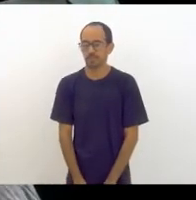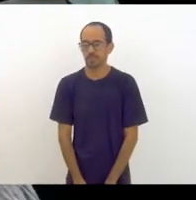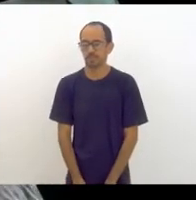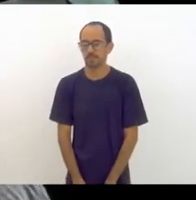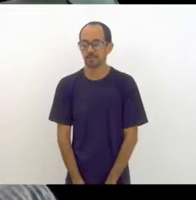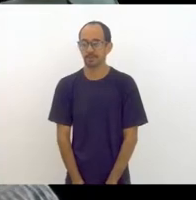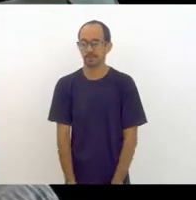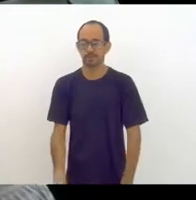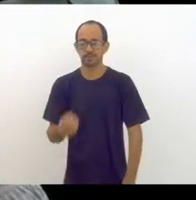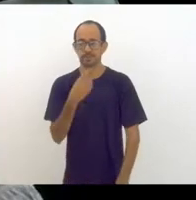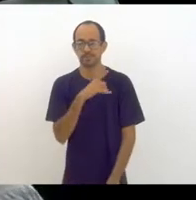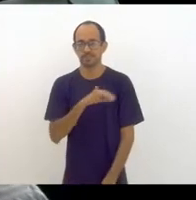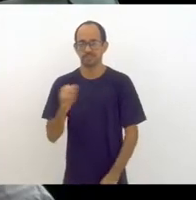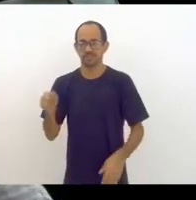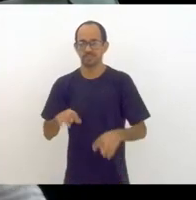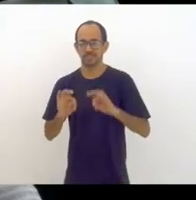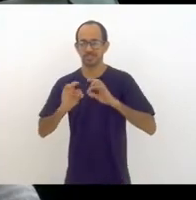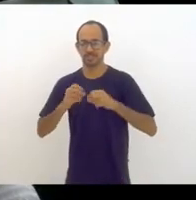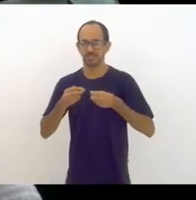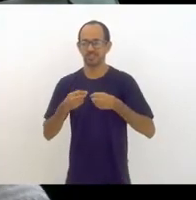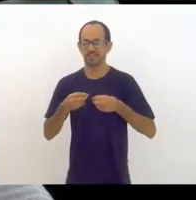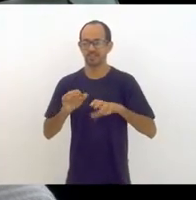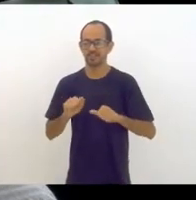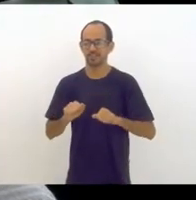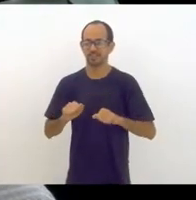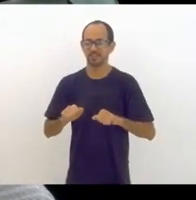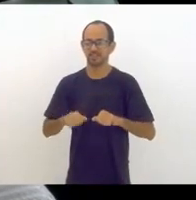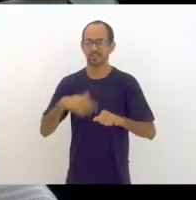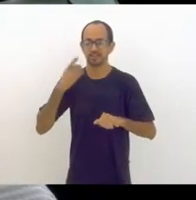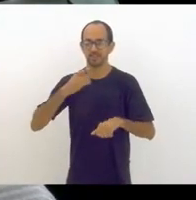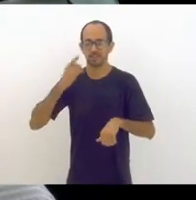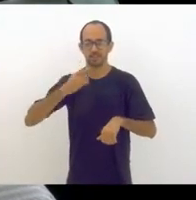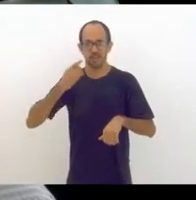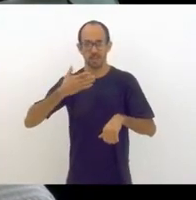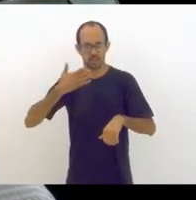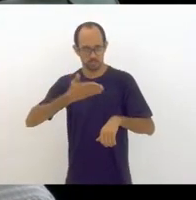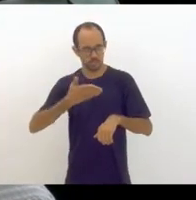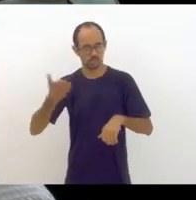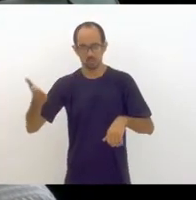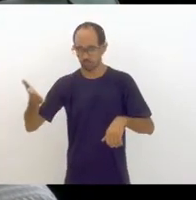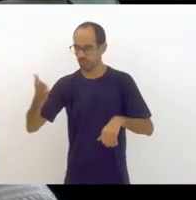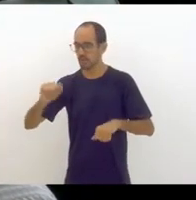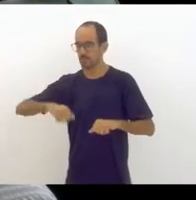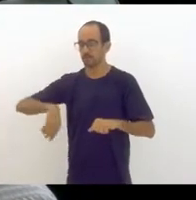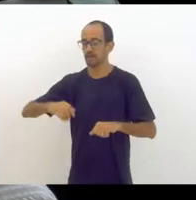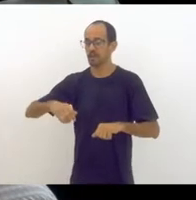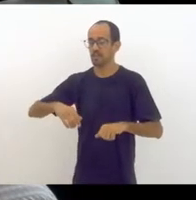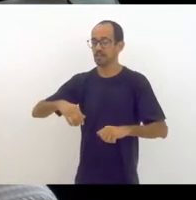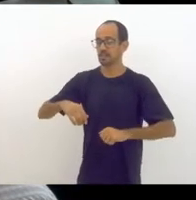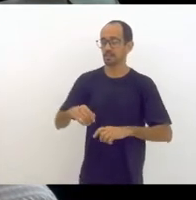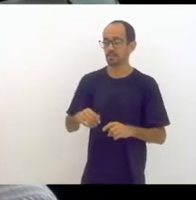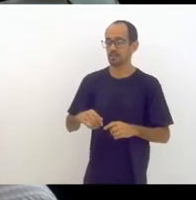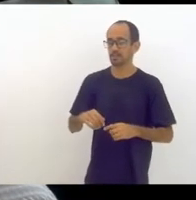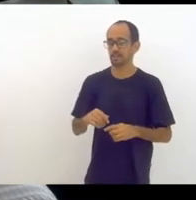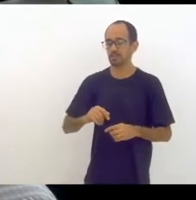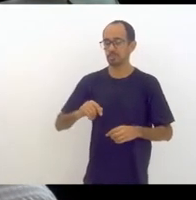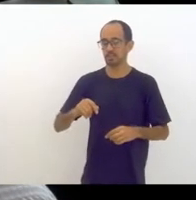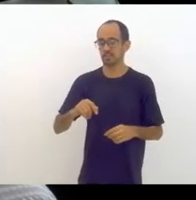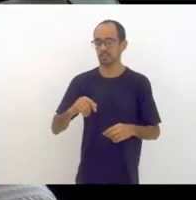Bom dia a todos. Bom dia, deputados. A gente agradece a oportunidade de poder apresentar um